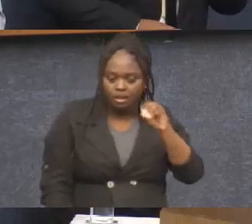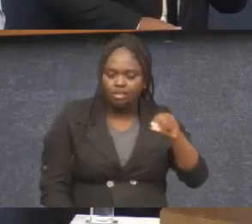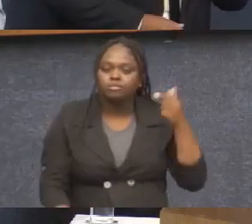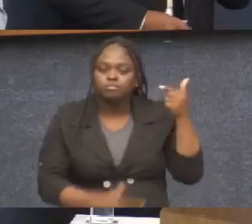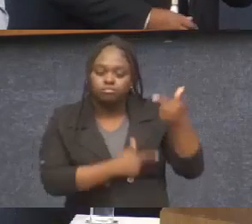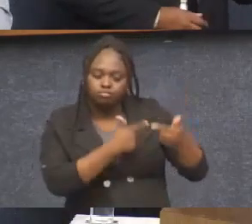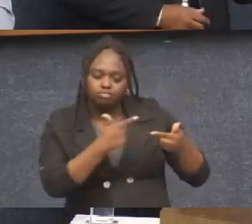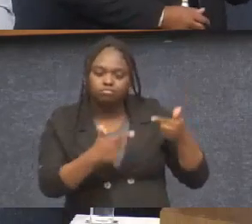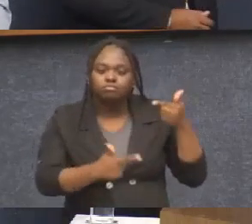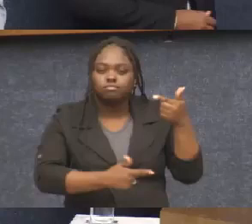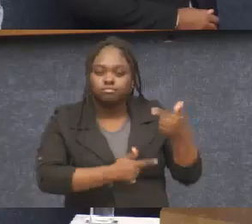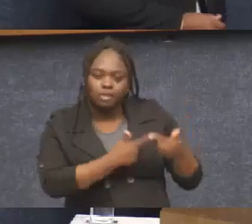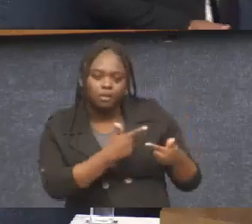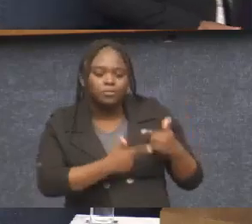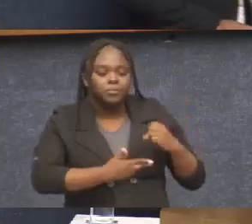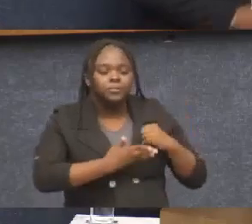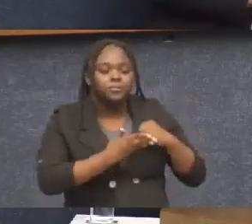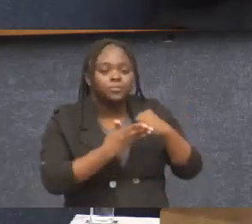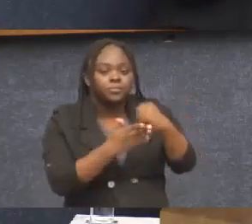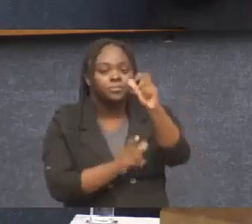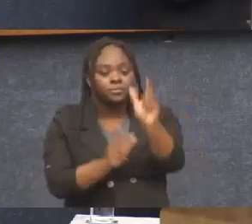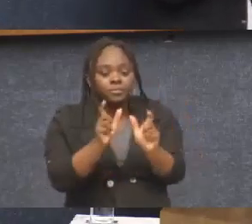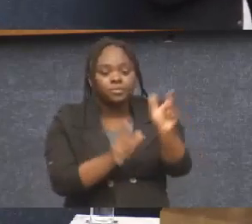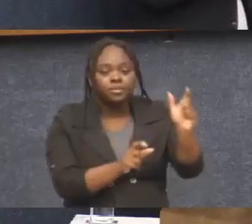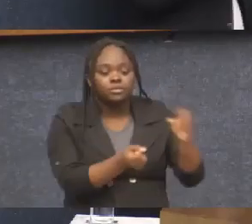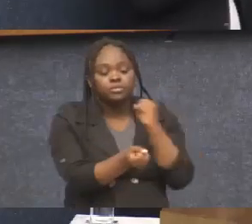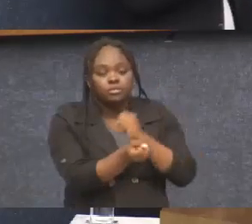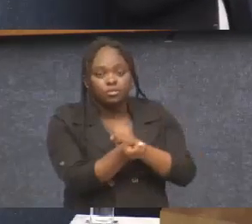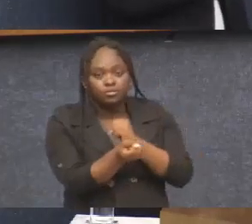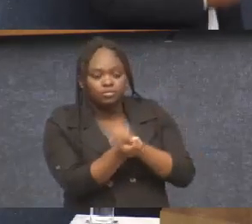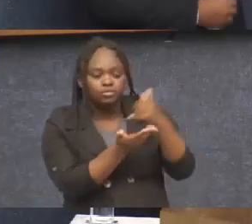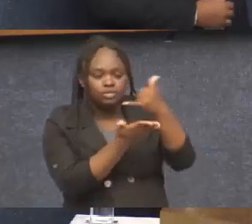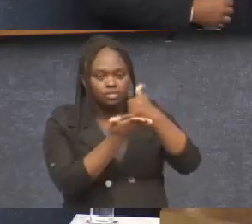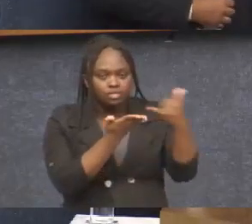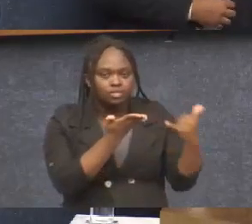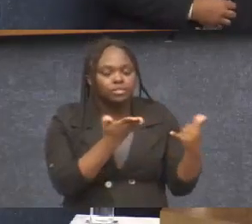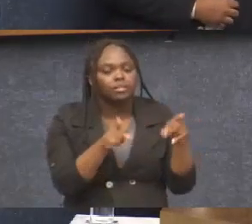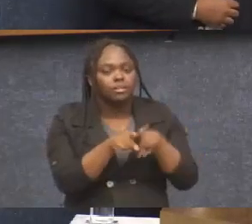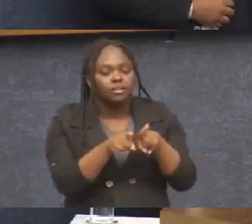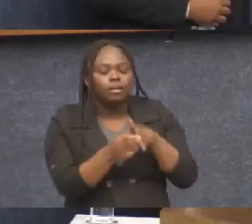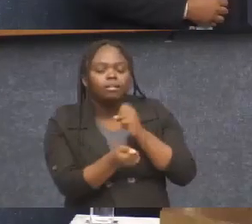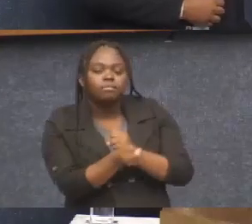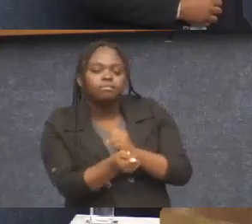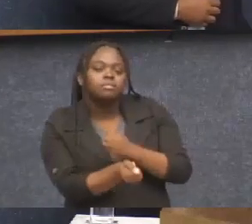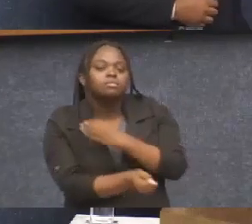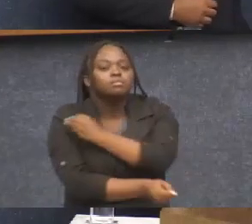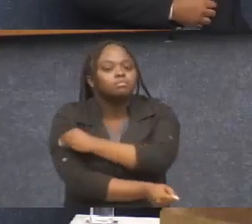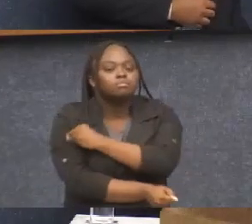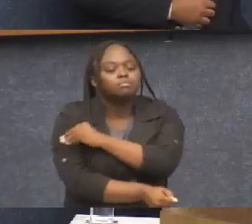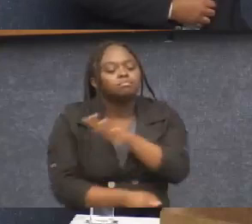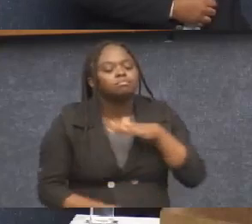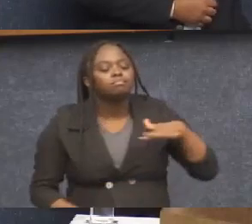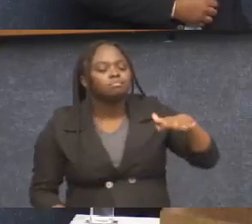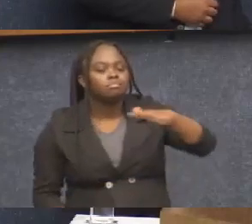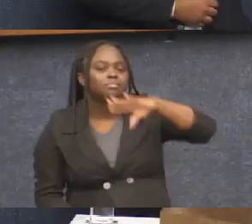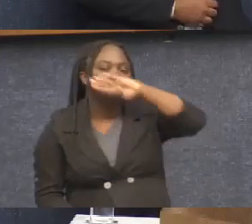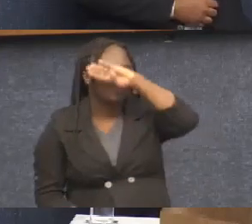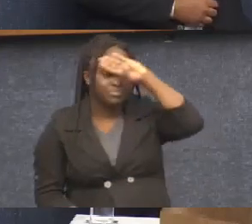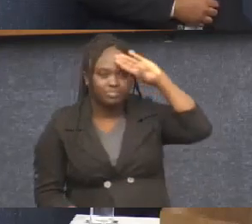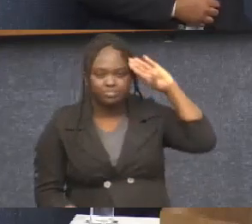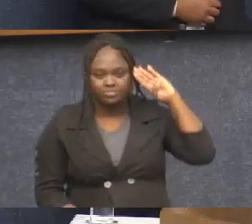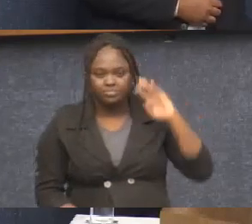de recuperação de dependentes químicos e álcool na região da Pampulha. Irmãs de